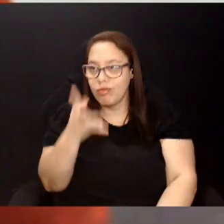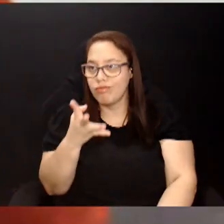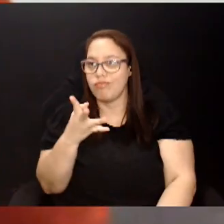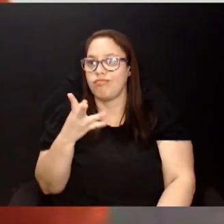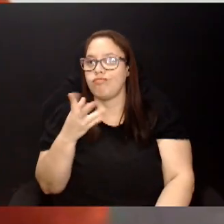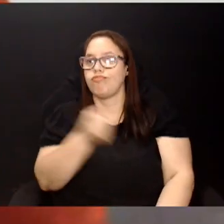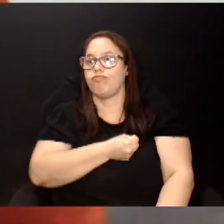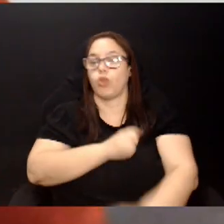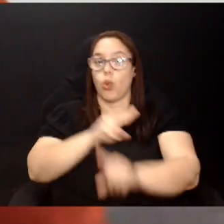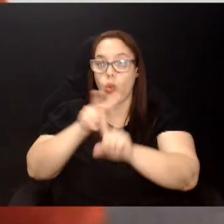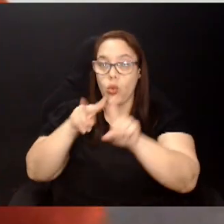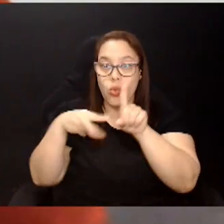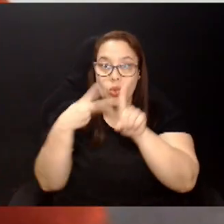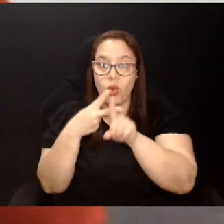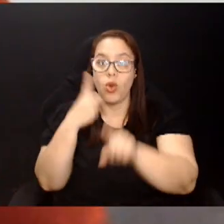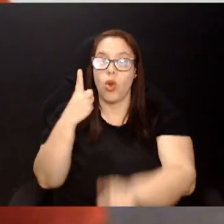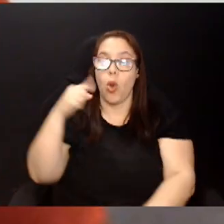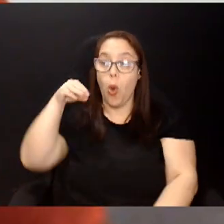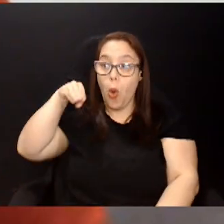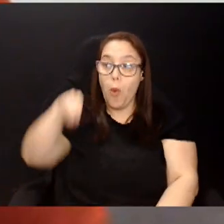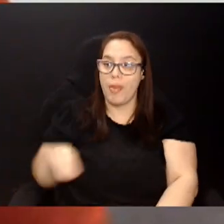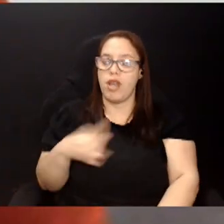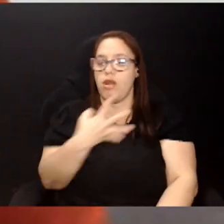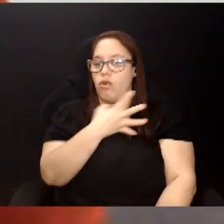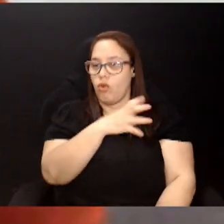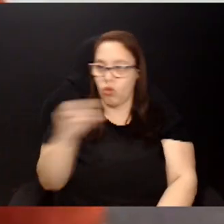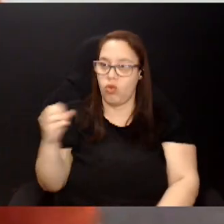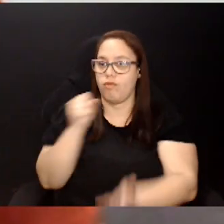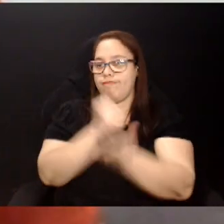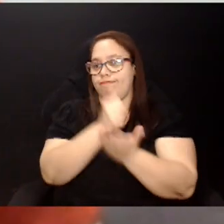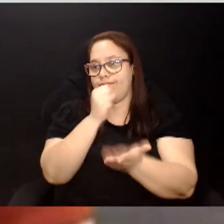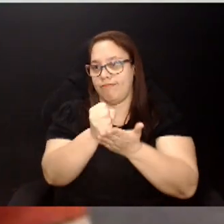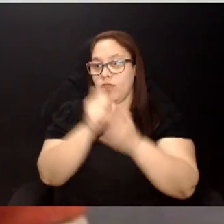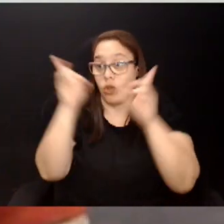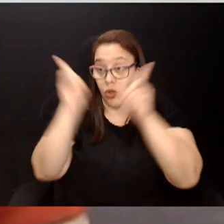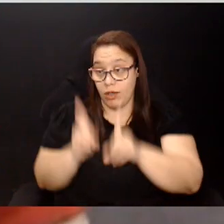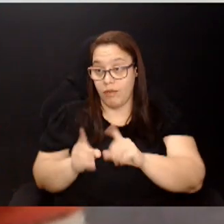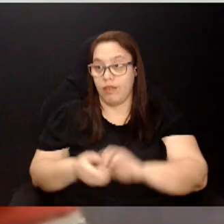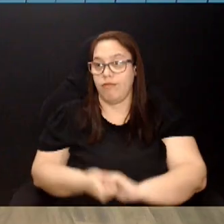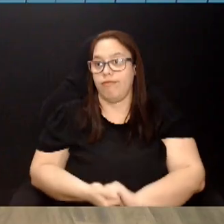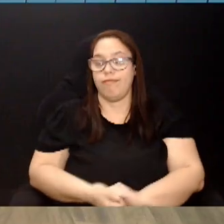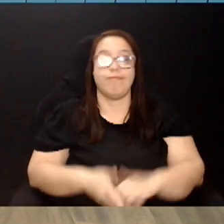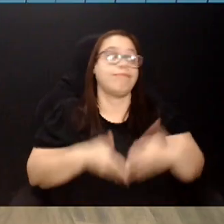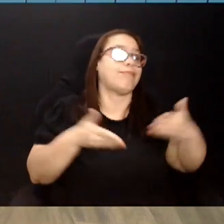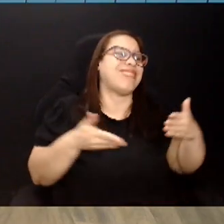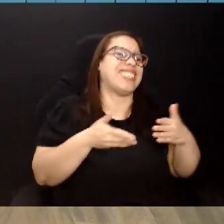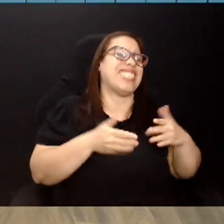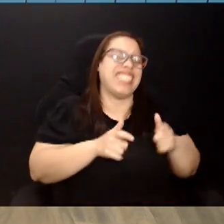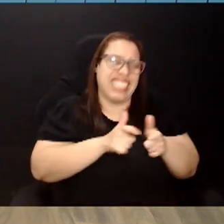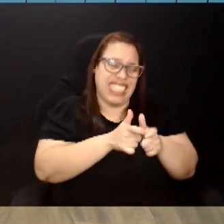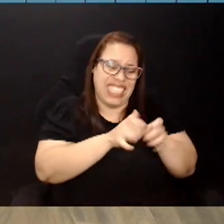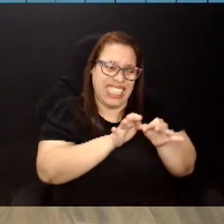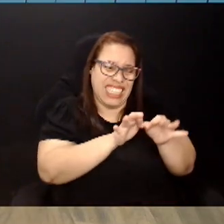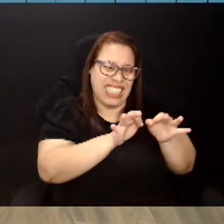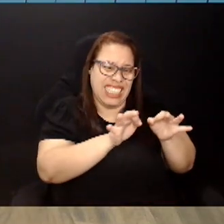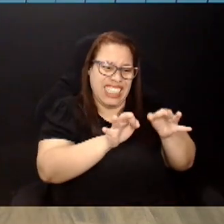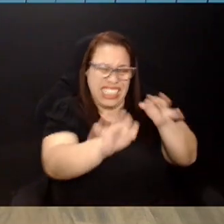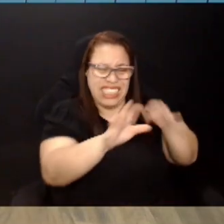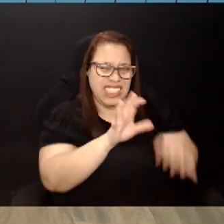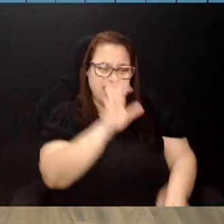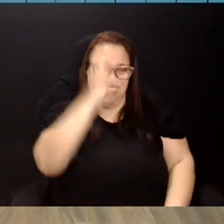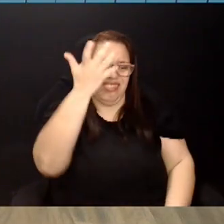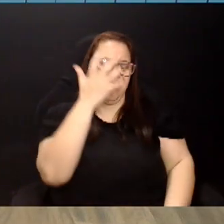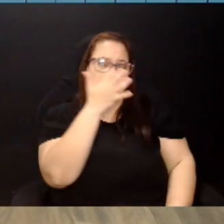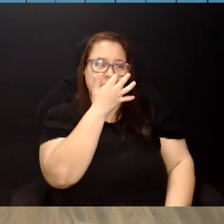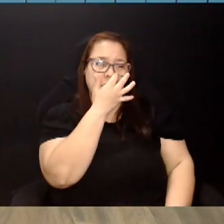menos 1.400.000 pessoas contratadas com deficiência. Ou seja, tem um longo caminho ainda a ser traçado. Então,